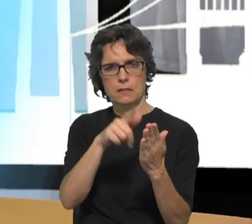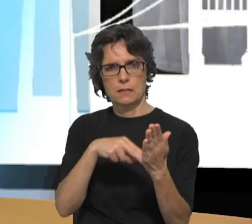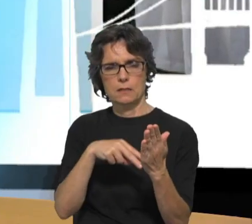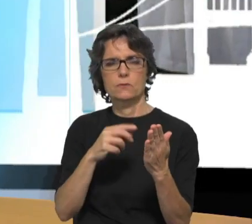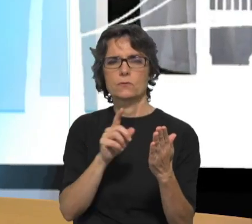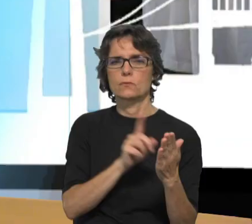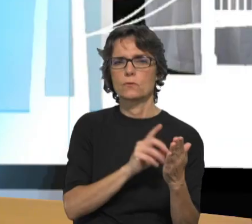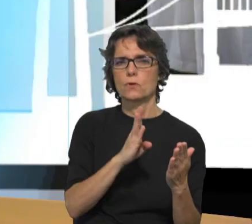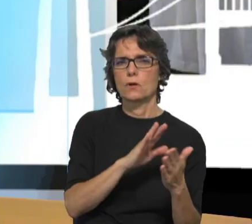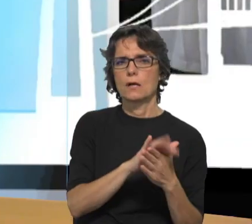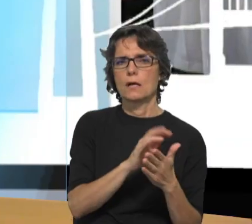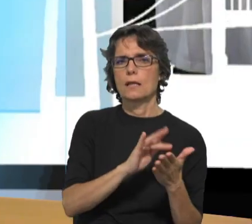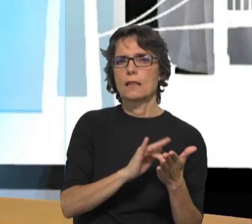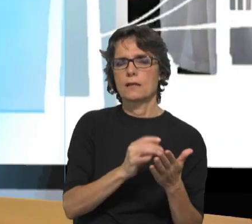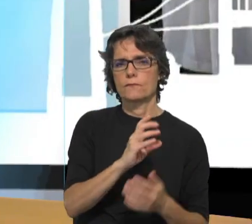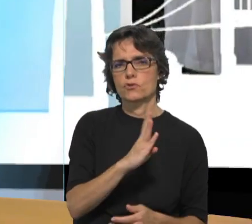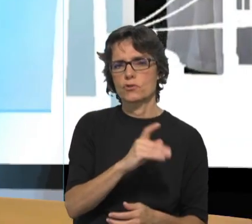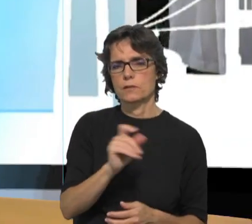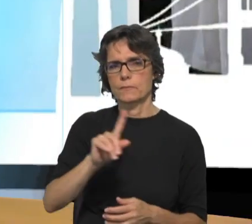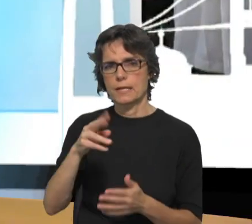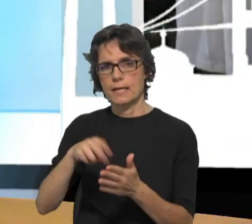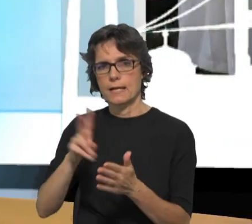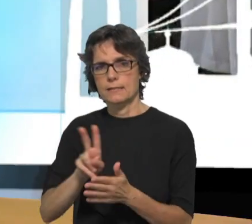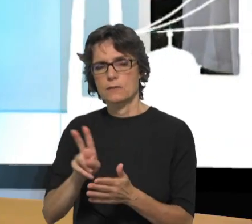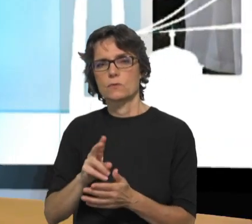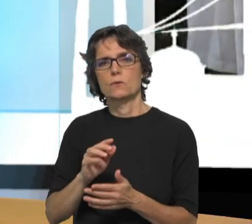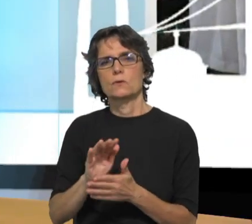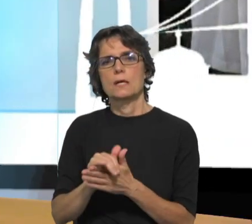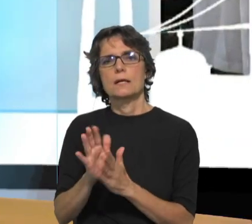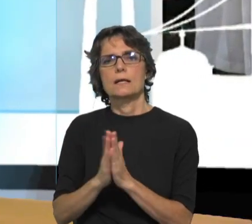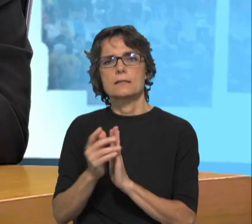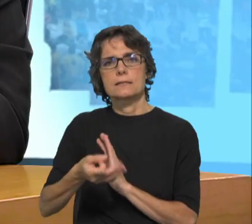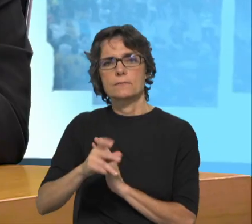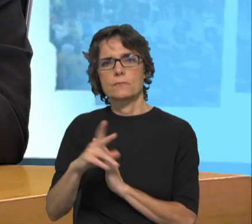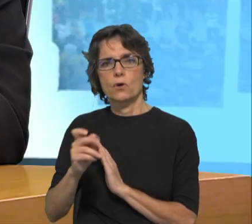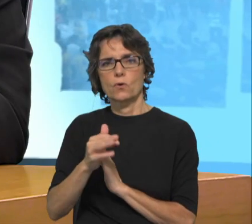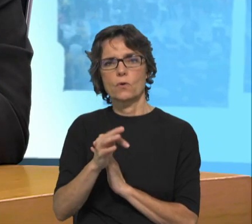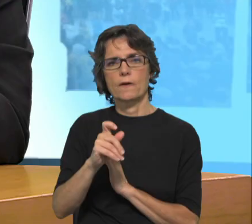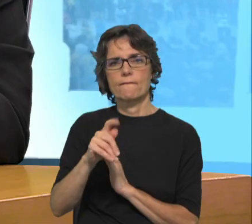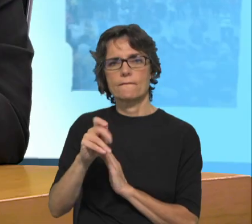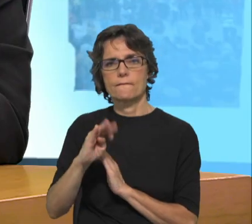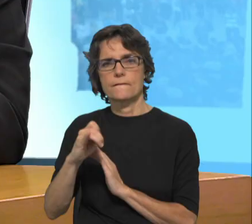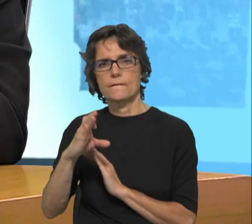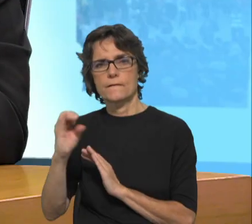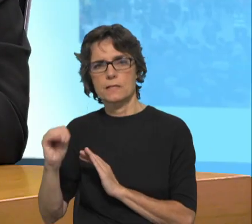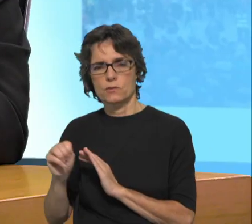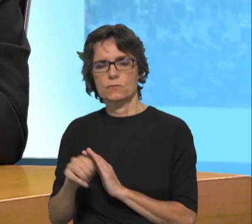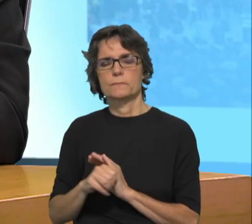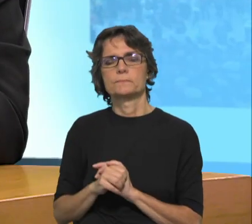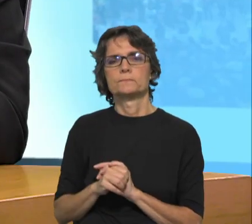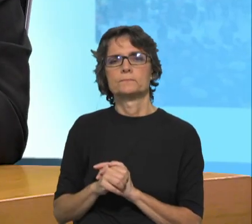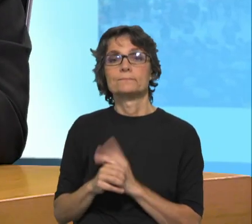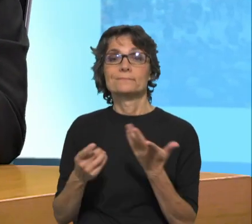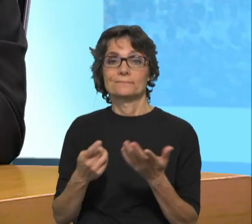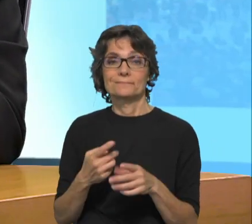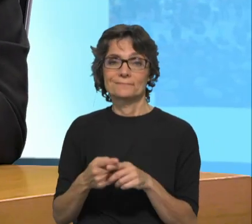segunda leitura da Carta de São Paulo aos Efésios. O que é que nos é oferecido nesta celebração litúrgica do próximo domingo? É interessante que neste tempo de